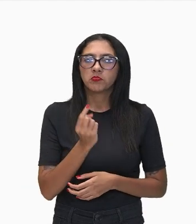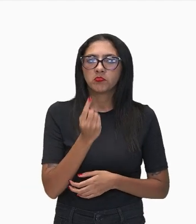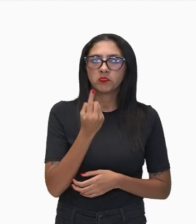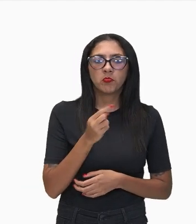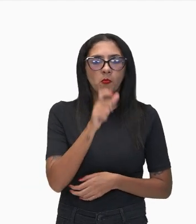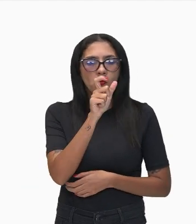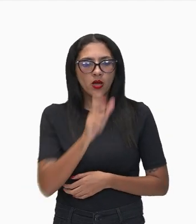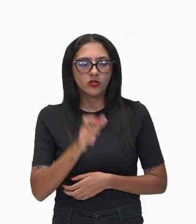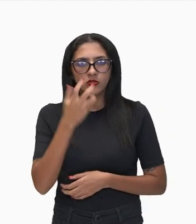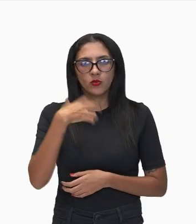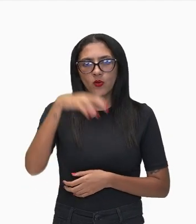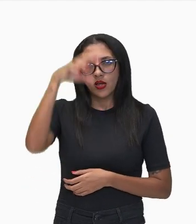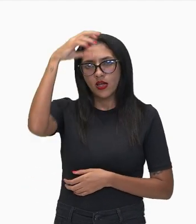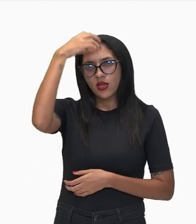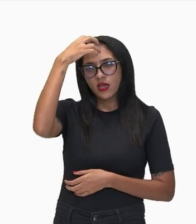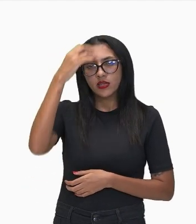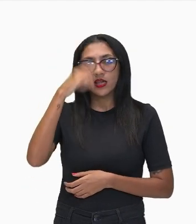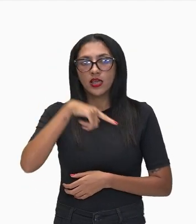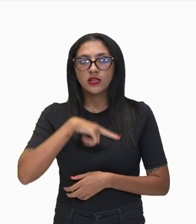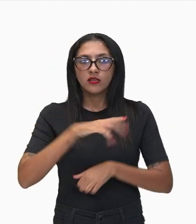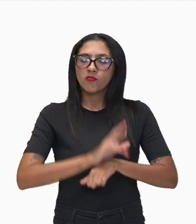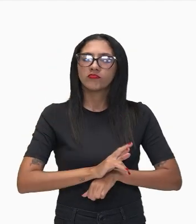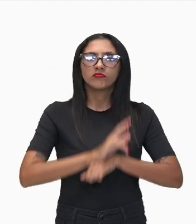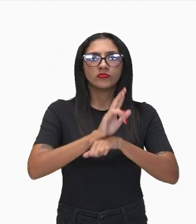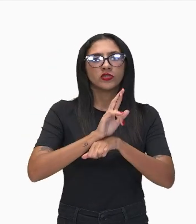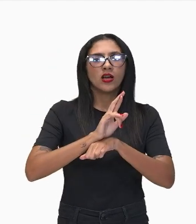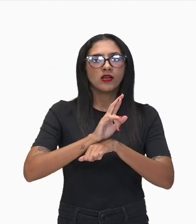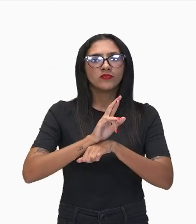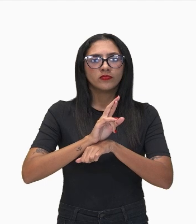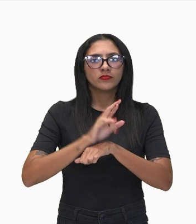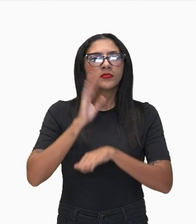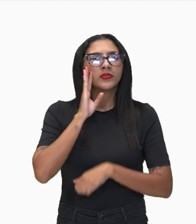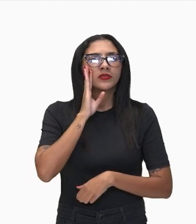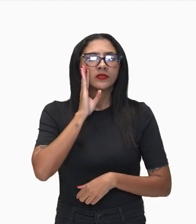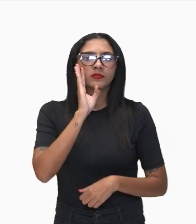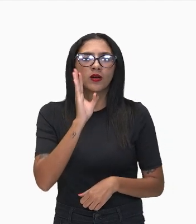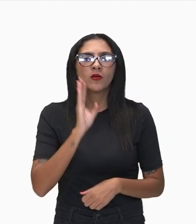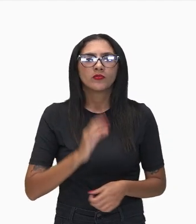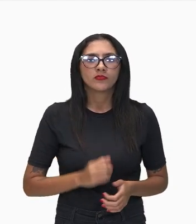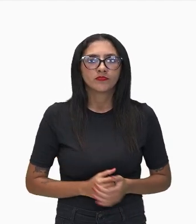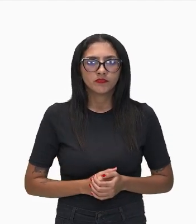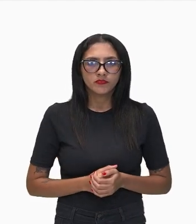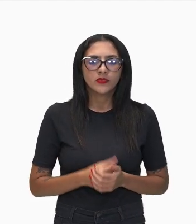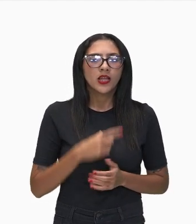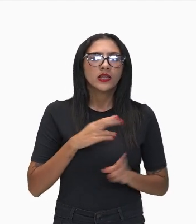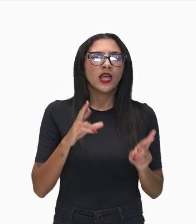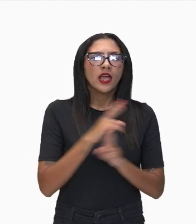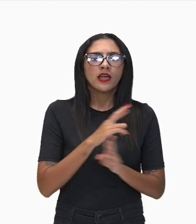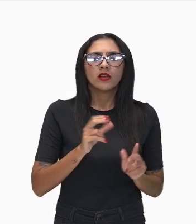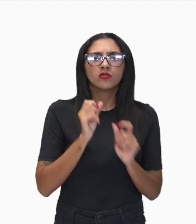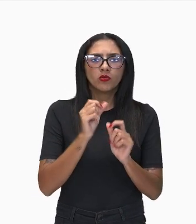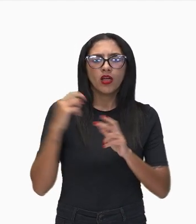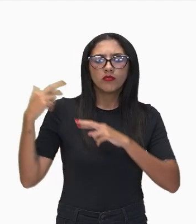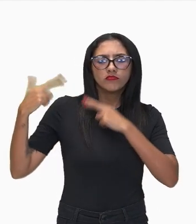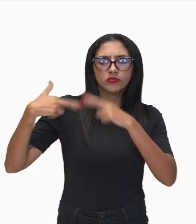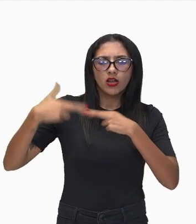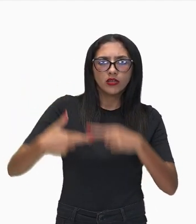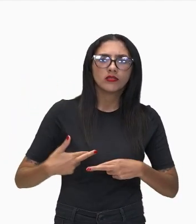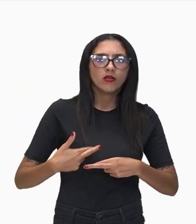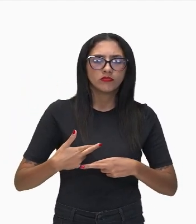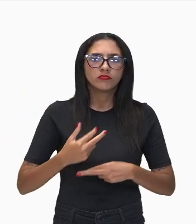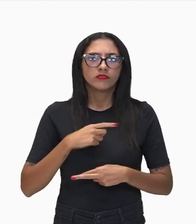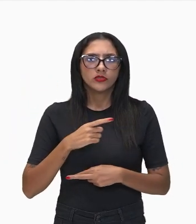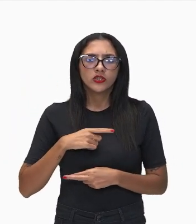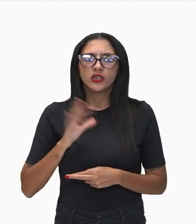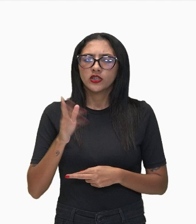monarca, ele é o chefe de Estado. Então, ele chega a essa função de forma hereditária, né? Tem uma família